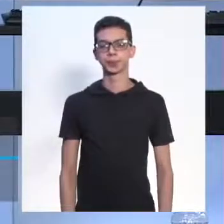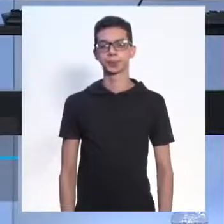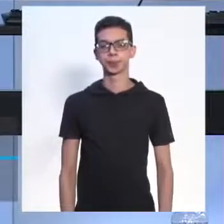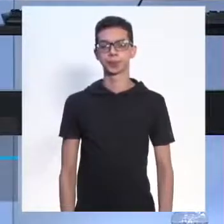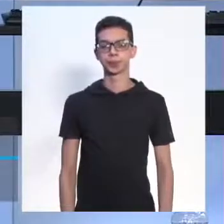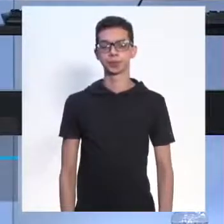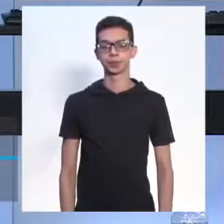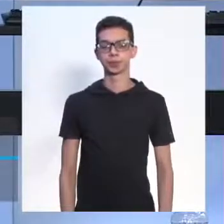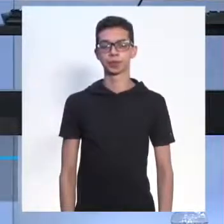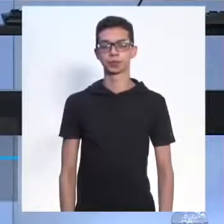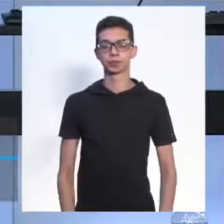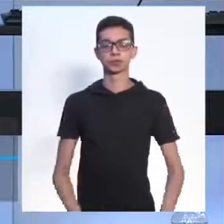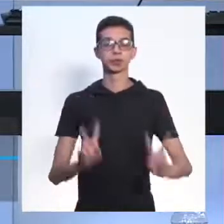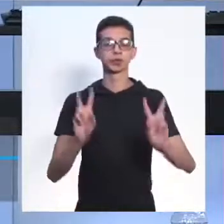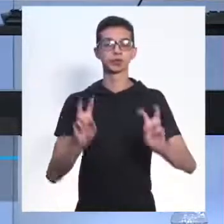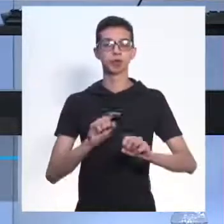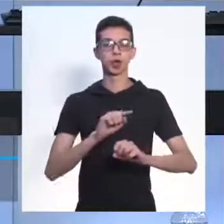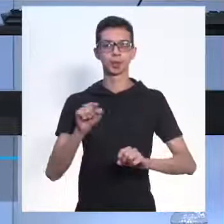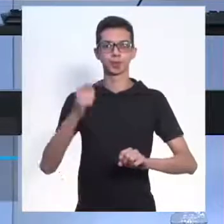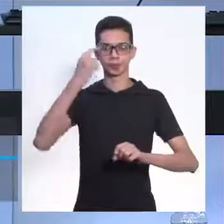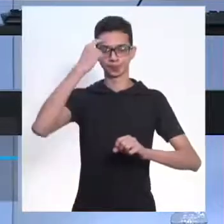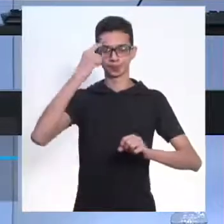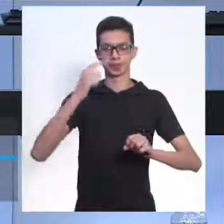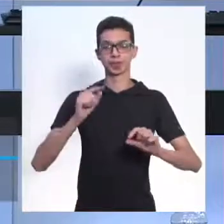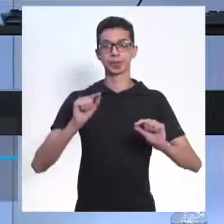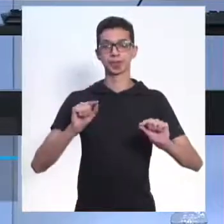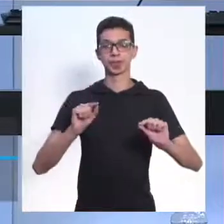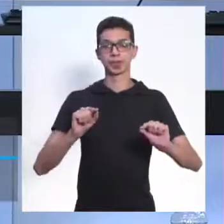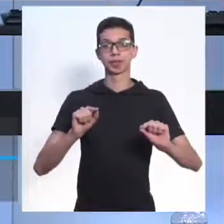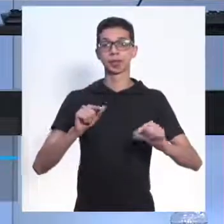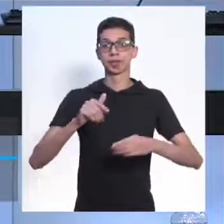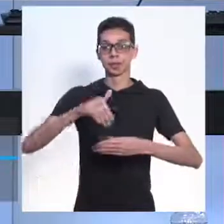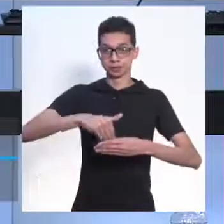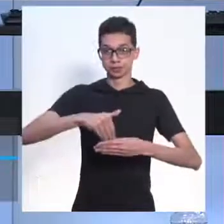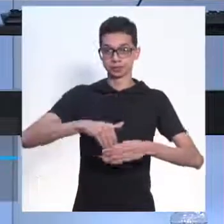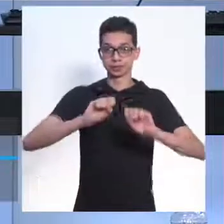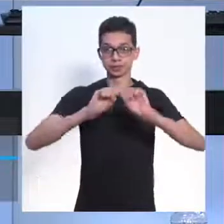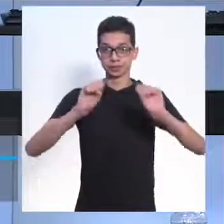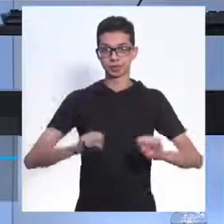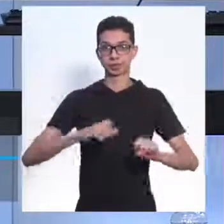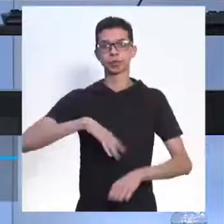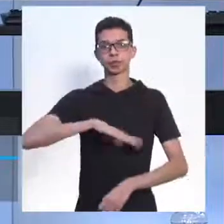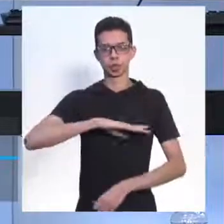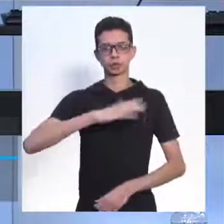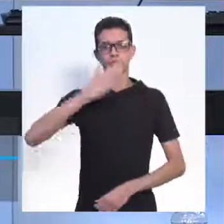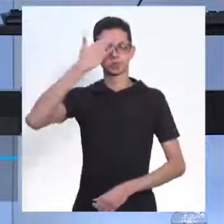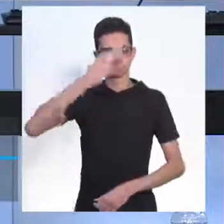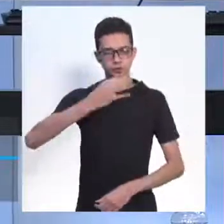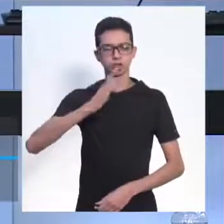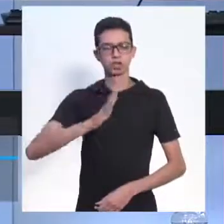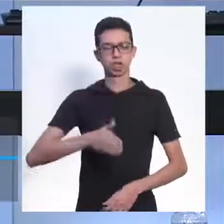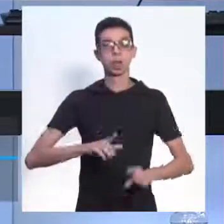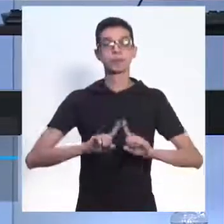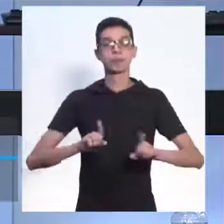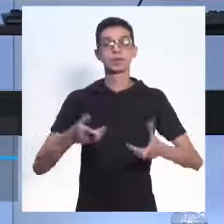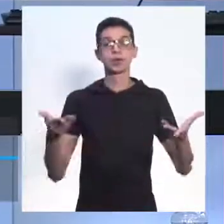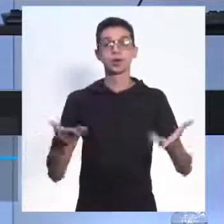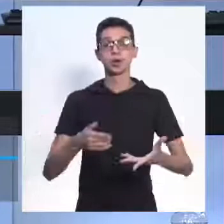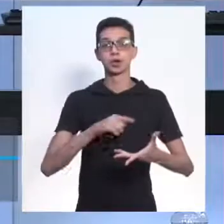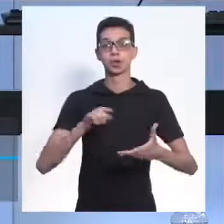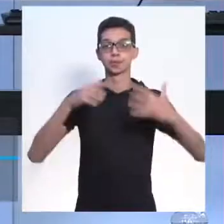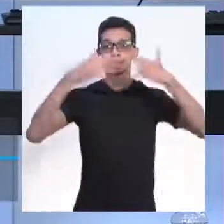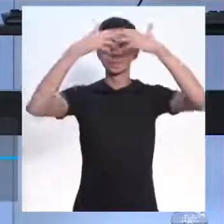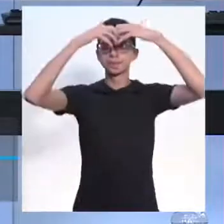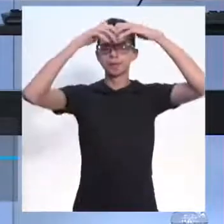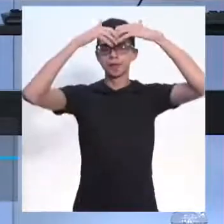conjunto de ideias sobre o poder pelo sistema eleitoral nós conquistamos a esse entendimento agora nós vamos pensar